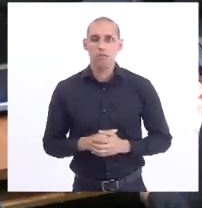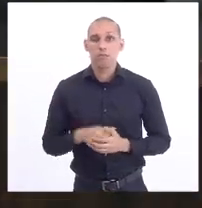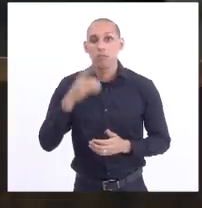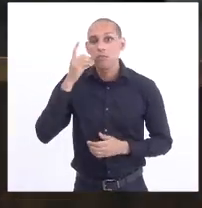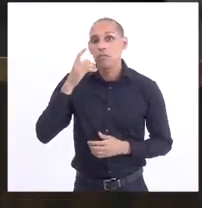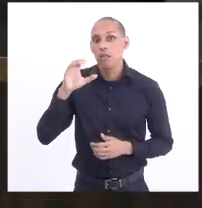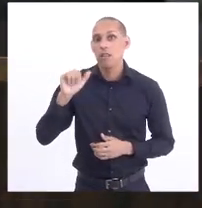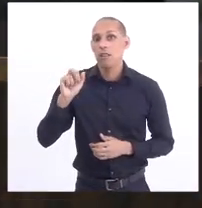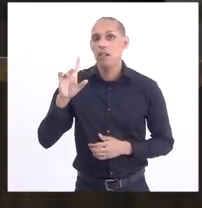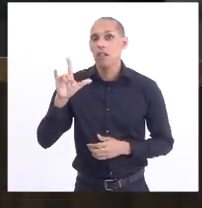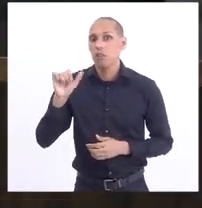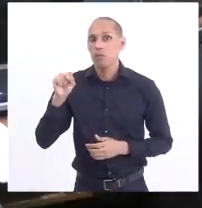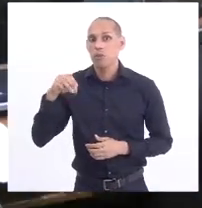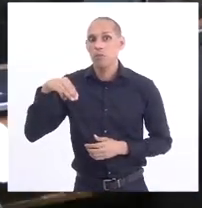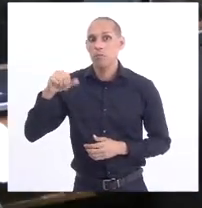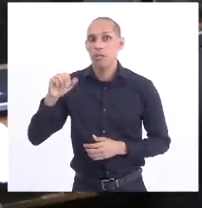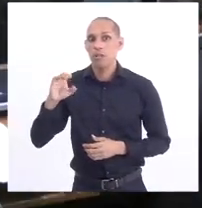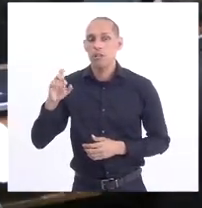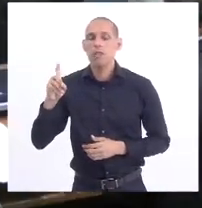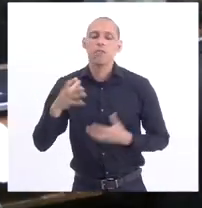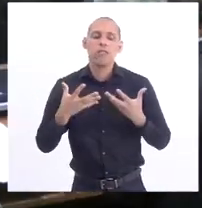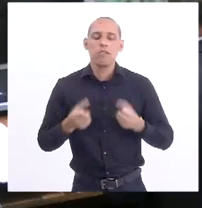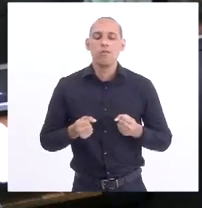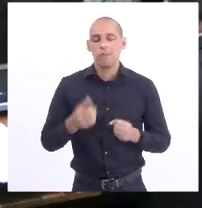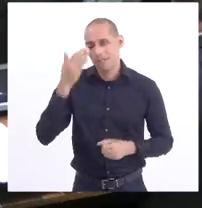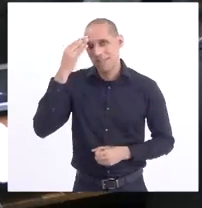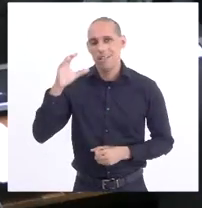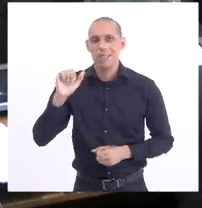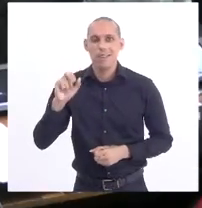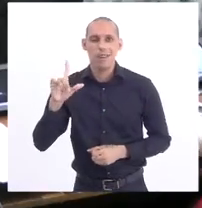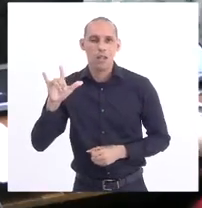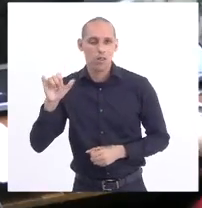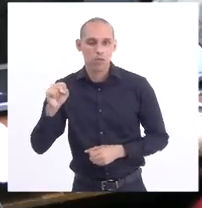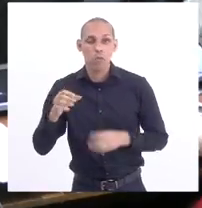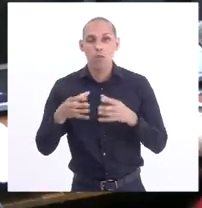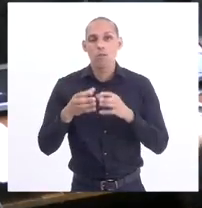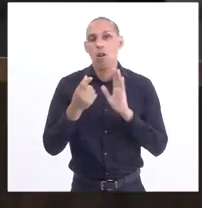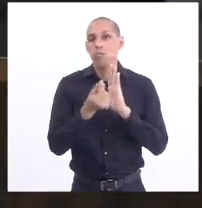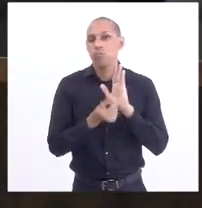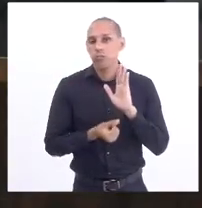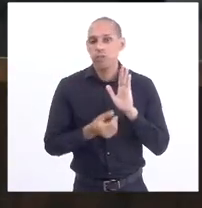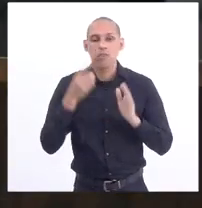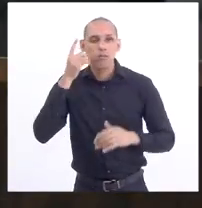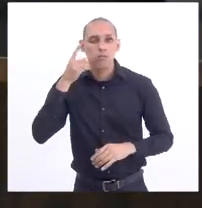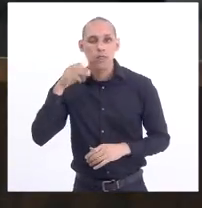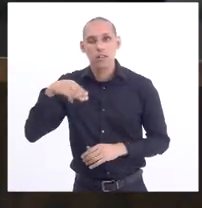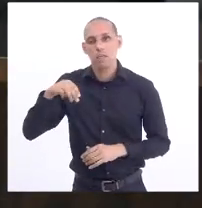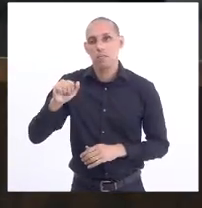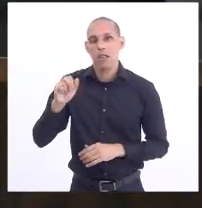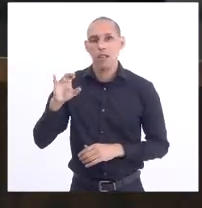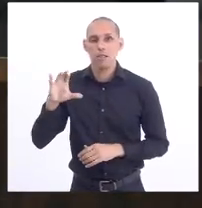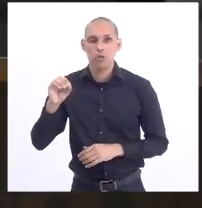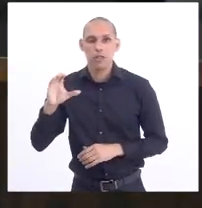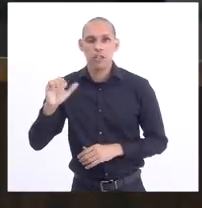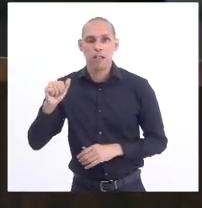Deputado Carlos Macedo. Ok, obrigado, Carlos. Pela Comissão de Orçamento, deputado Márcio Canella.